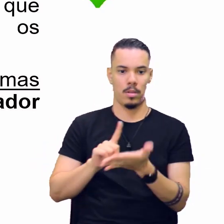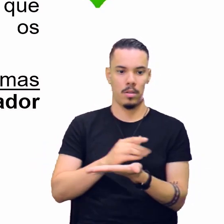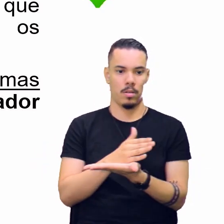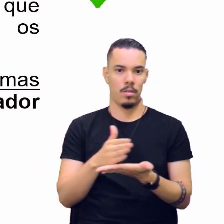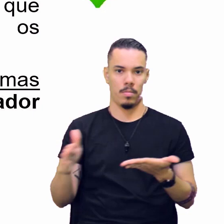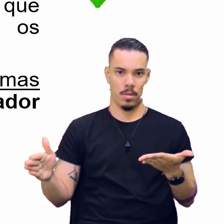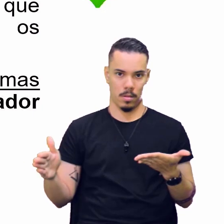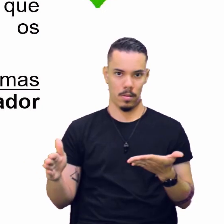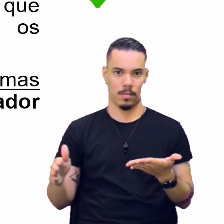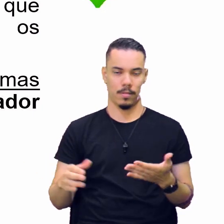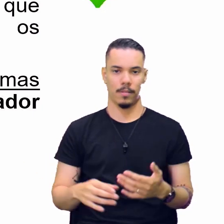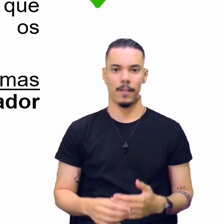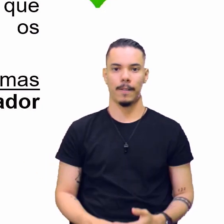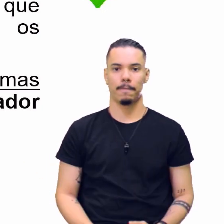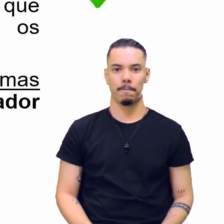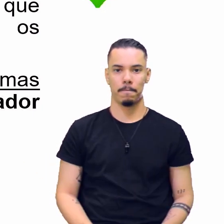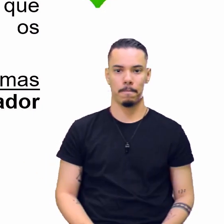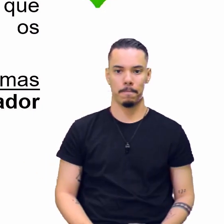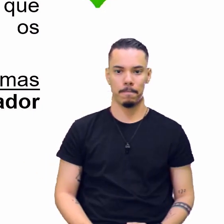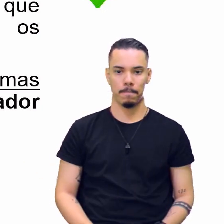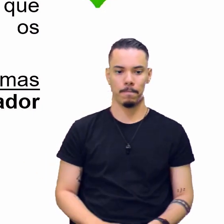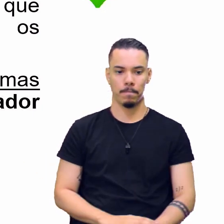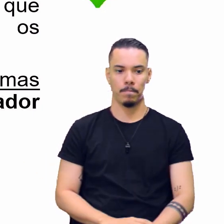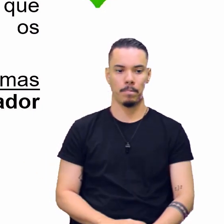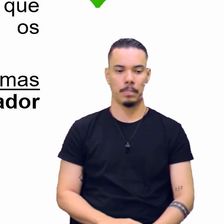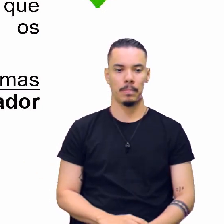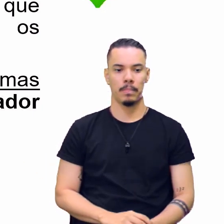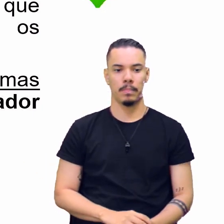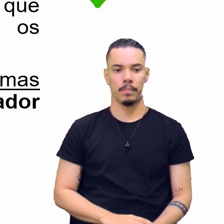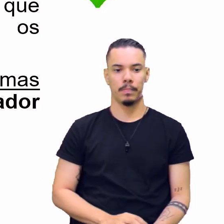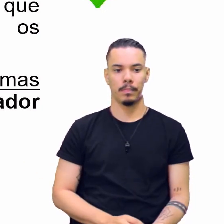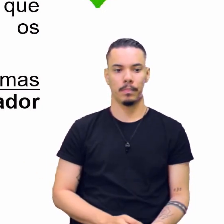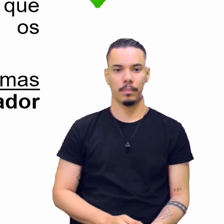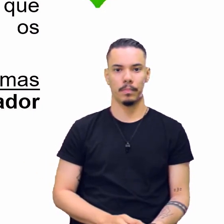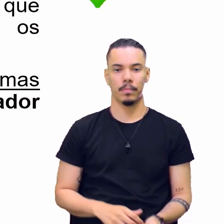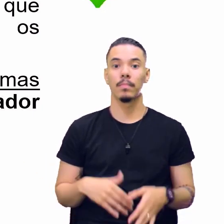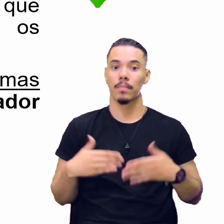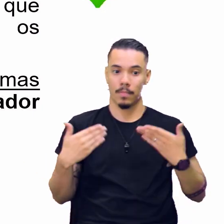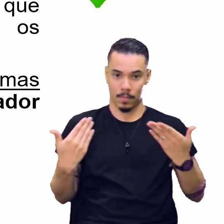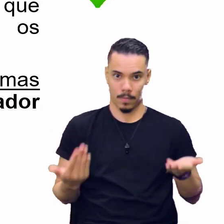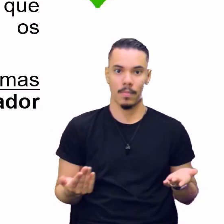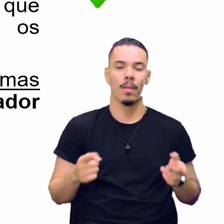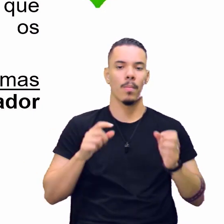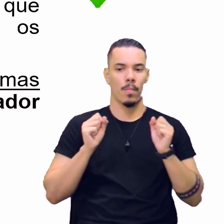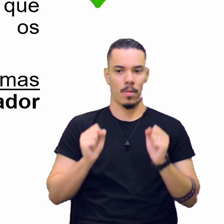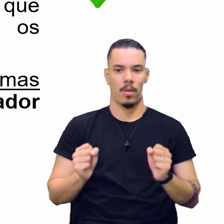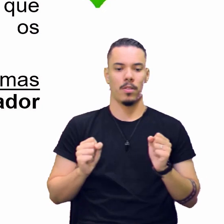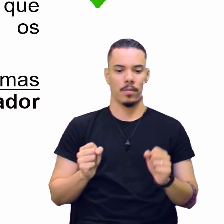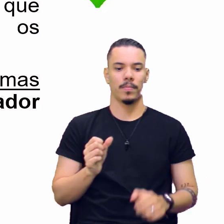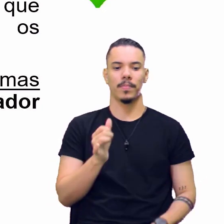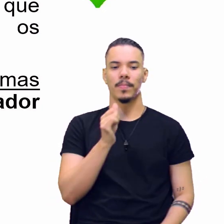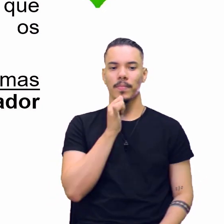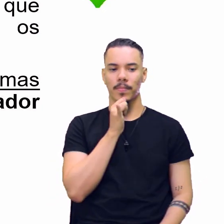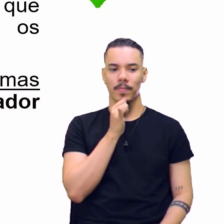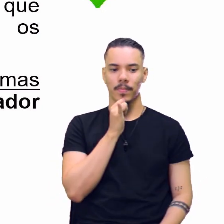iniciar o debate, tá certo? Então, ele pode, por exemplo, se